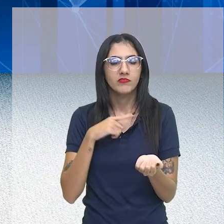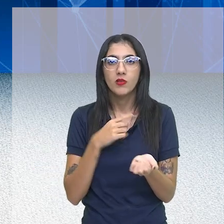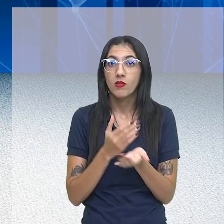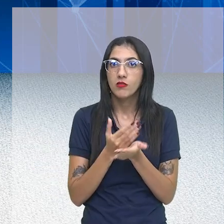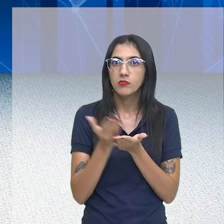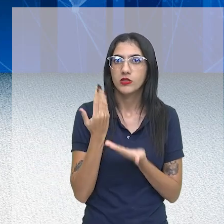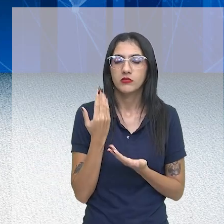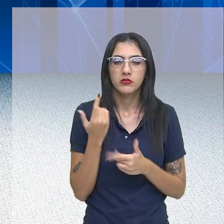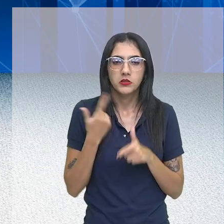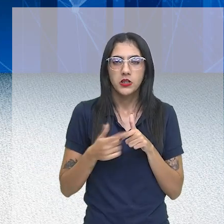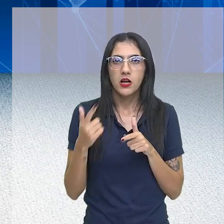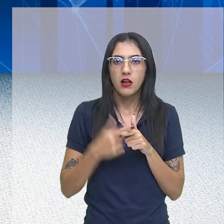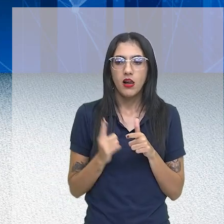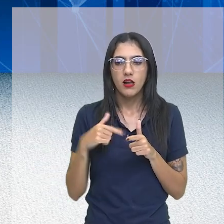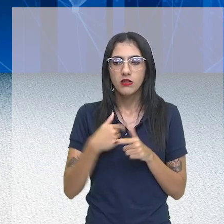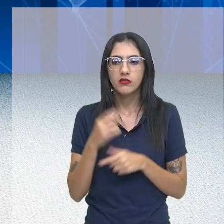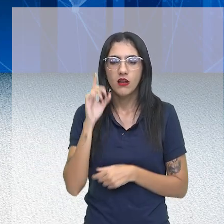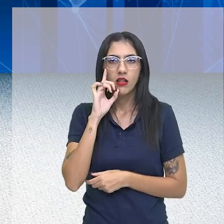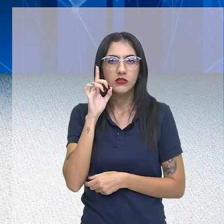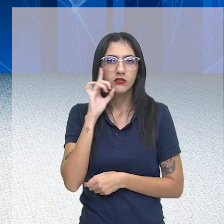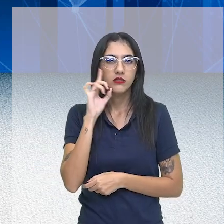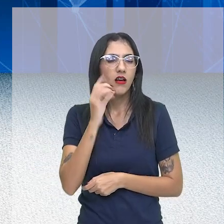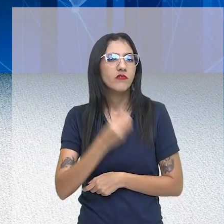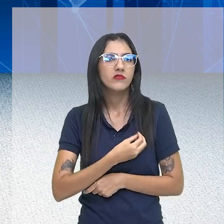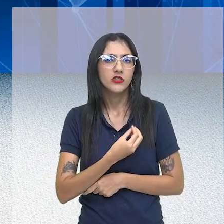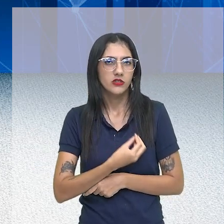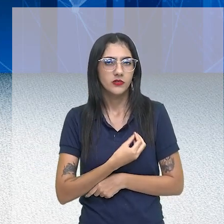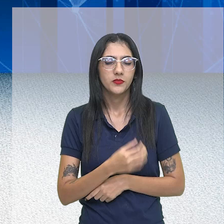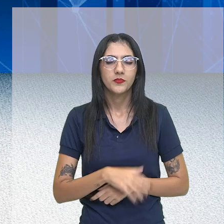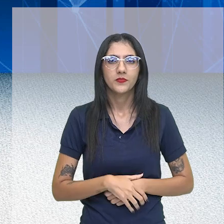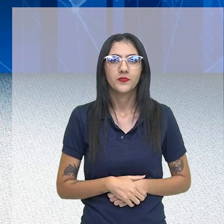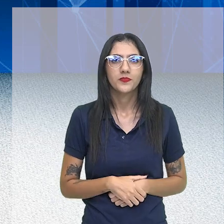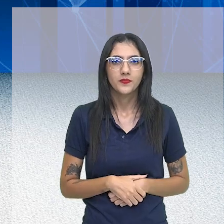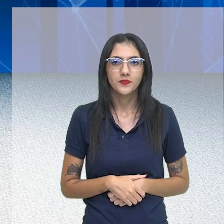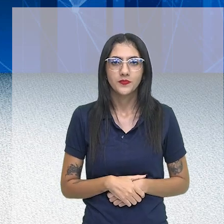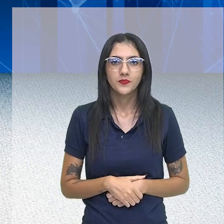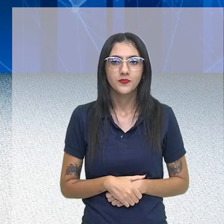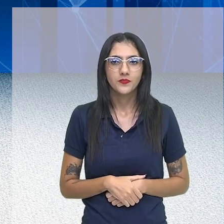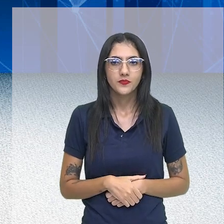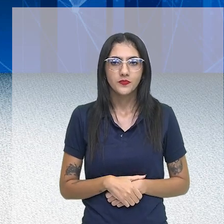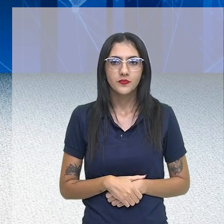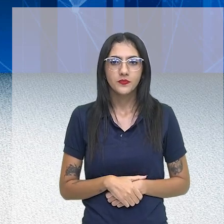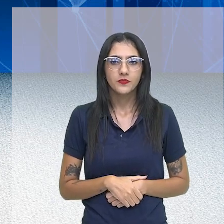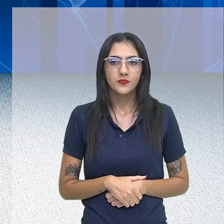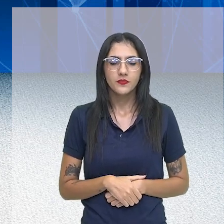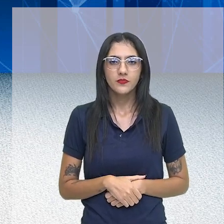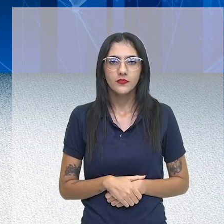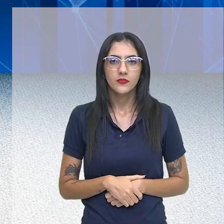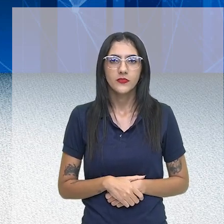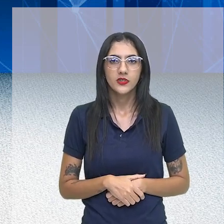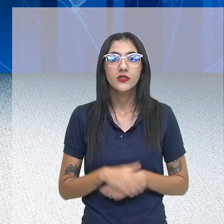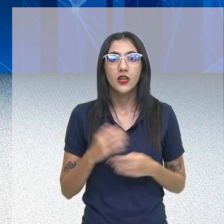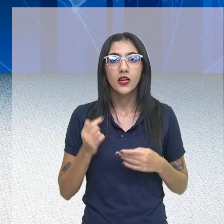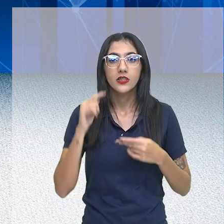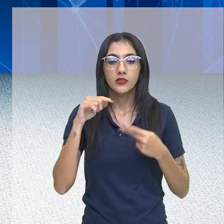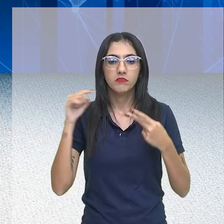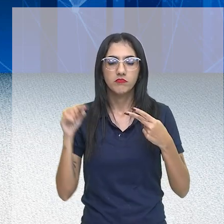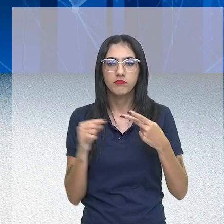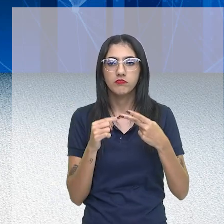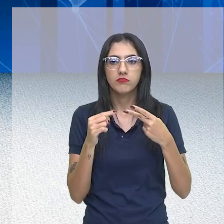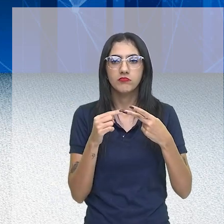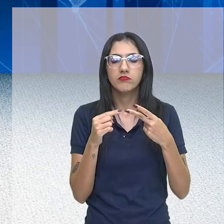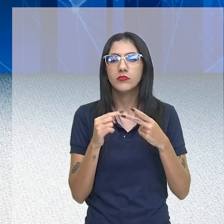a atrapalhar o seu cotidiano, o seu dia a dia. E aí também vai linkar com o segundo ponto, que é